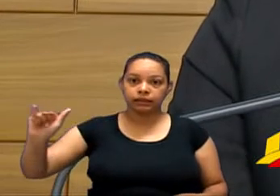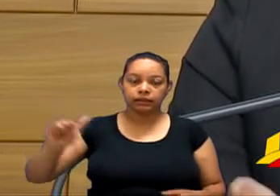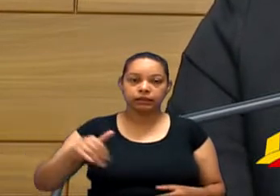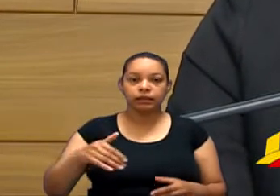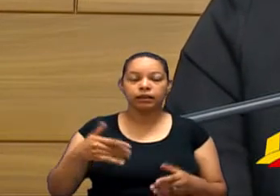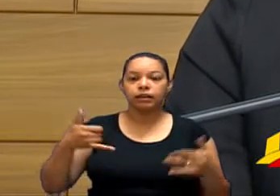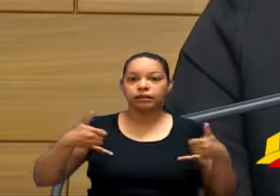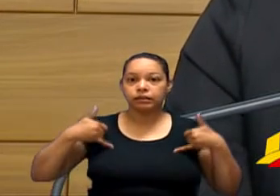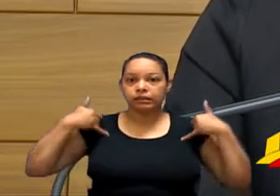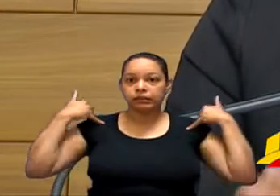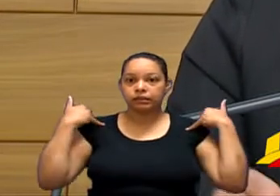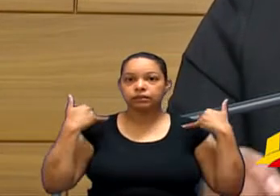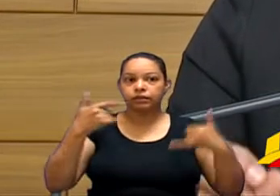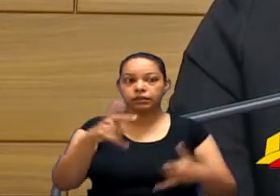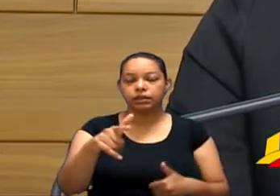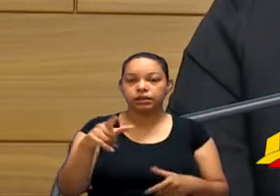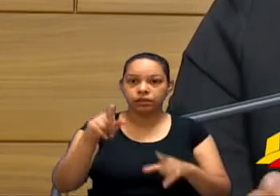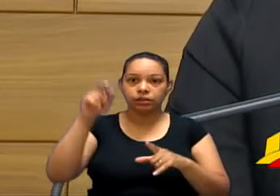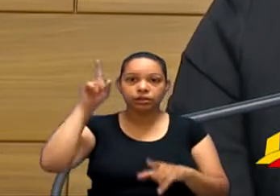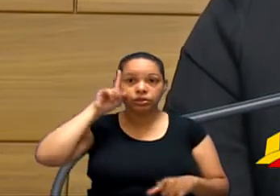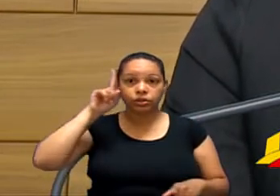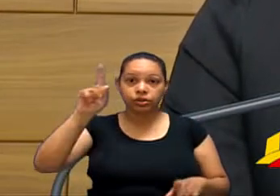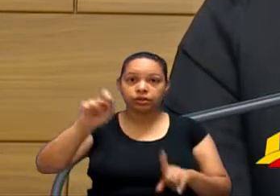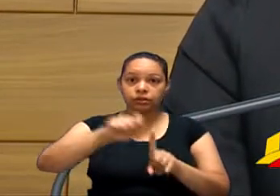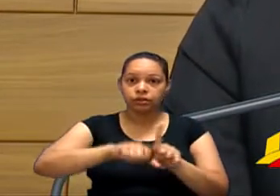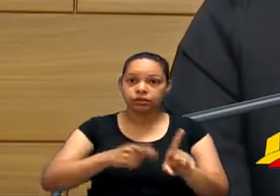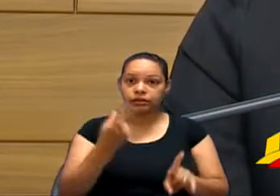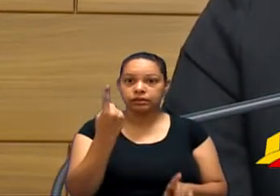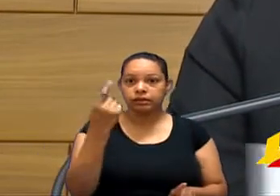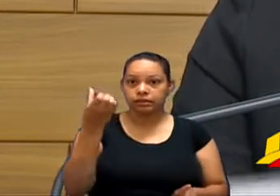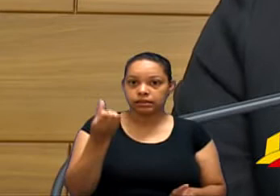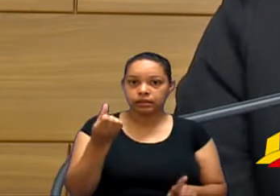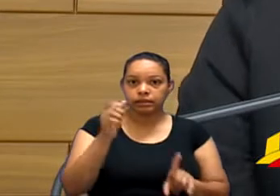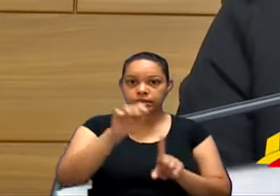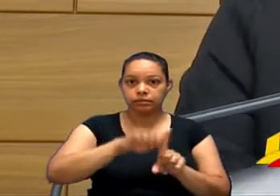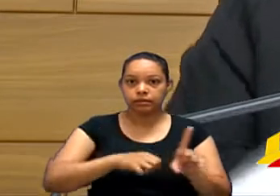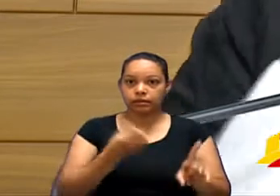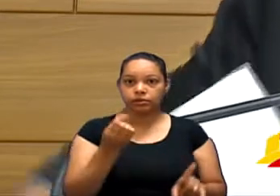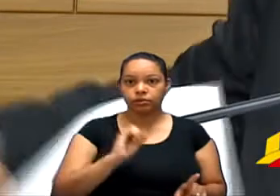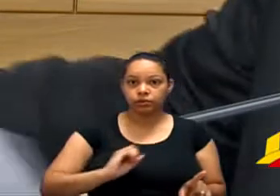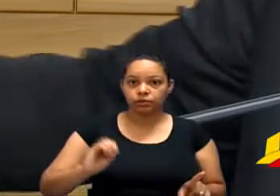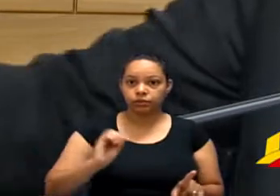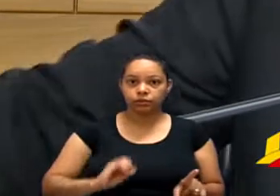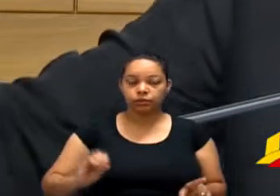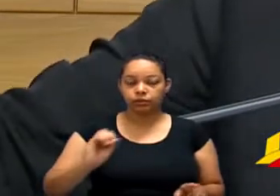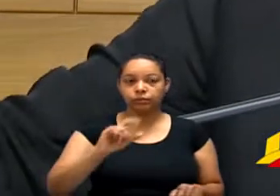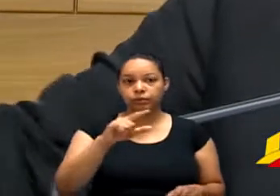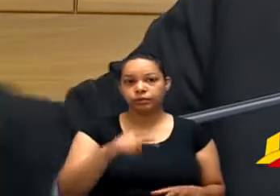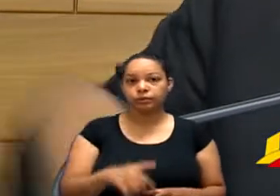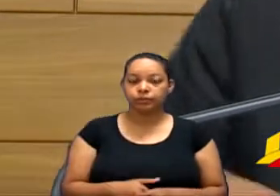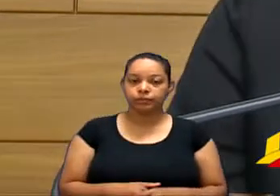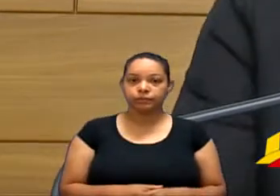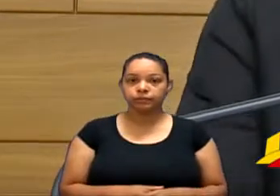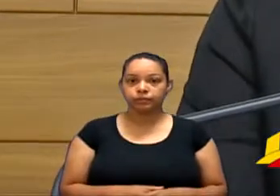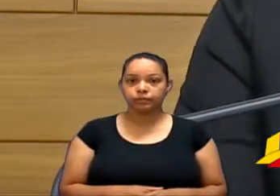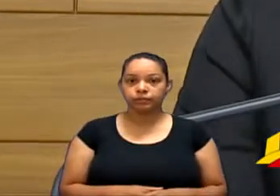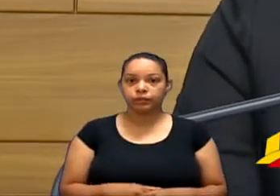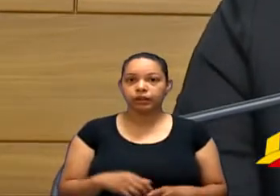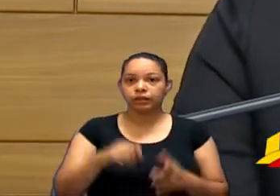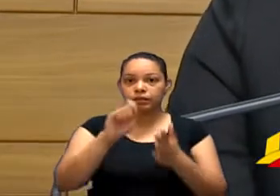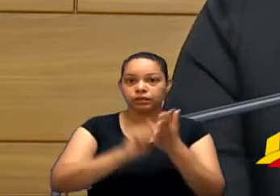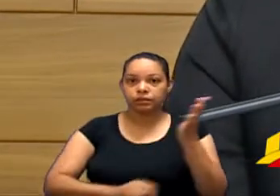90 anos de idade no dia 16 agora de outubro assinado pelo vereador Nobre Vereador desta casa João